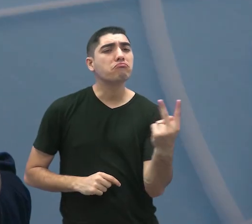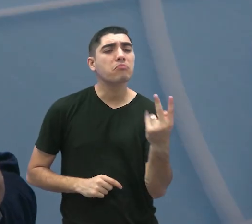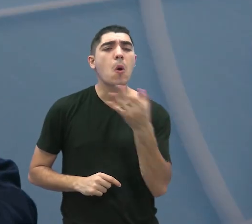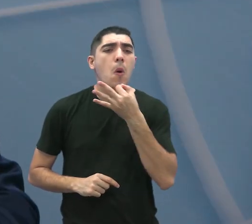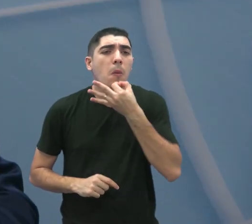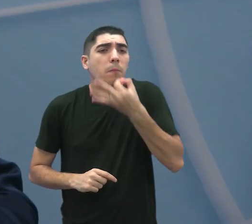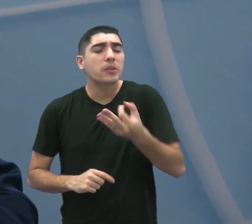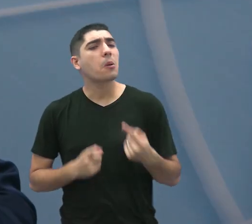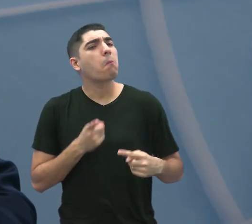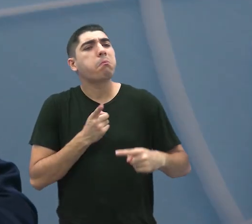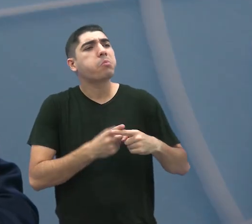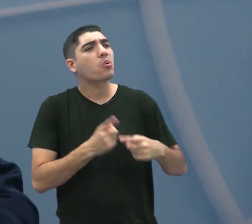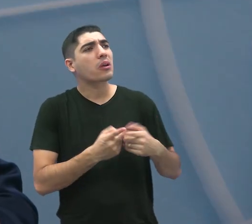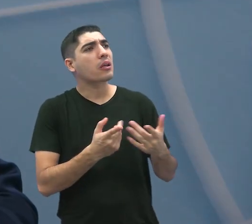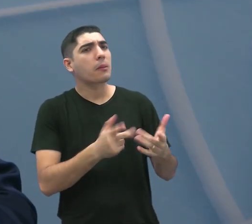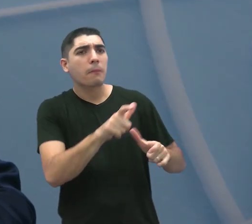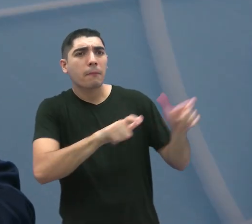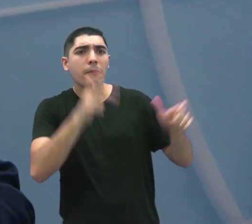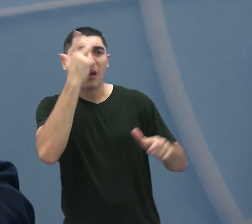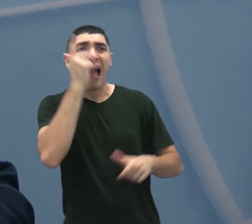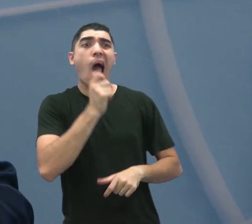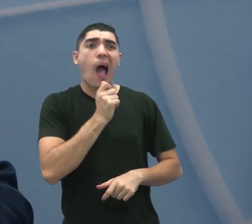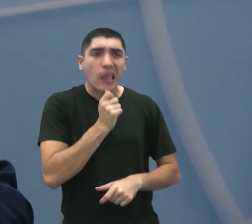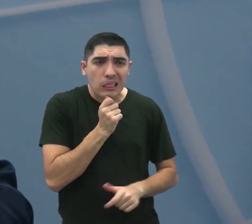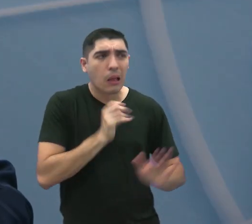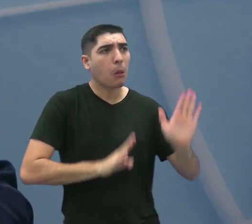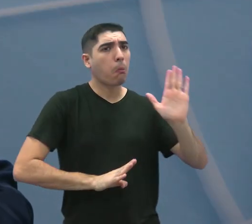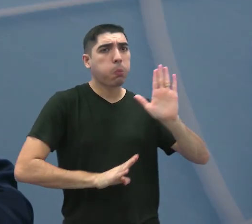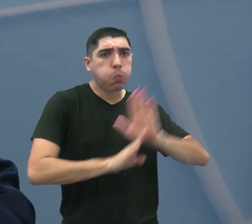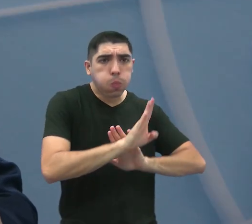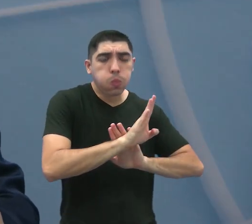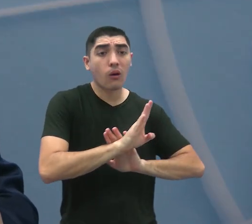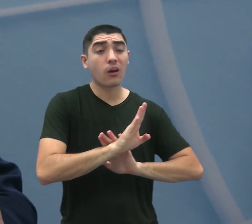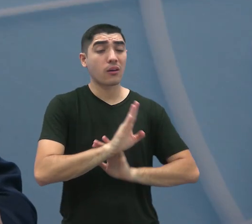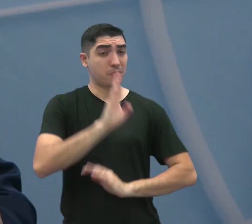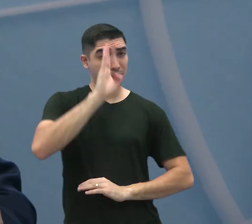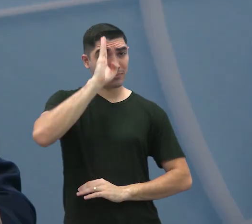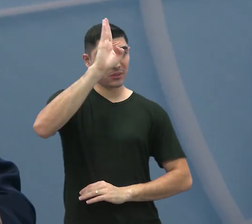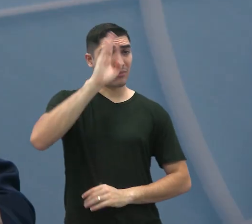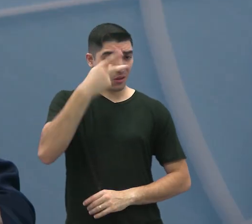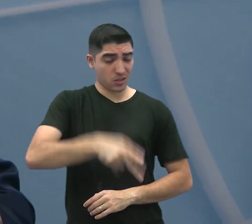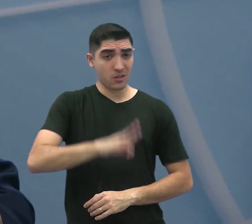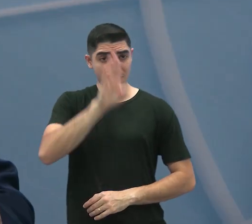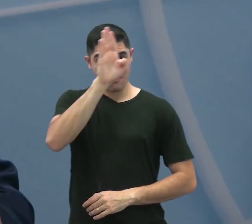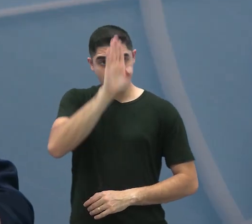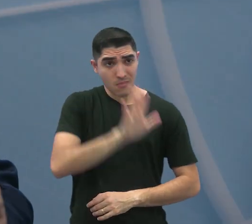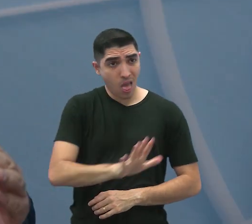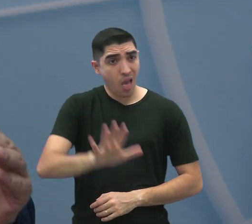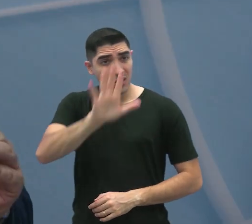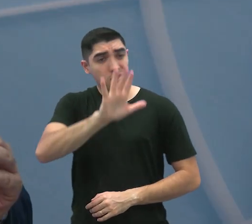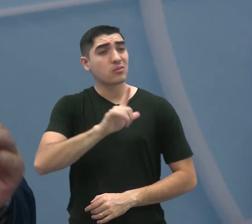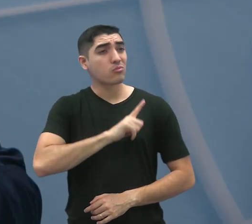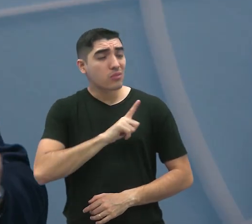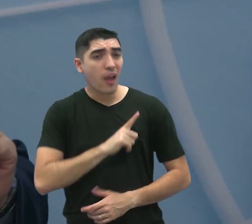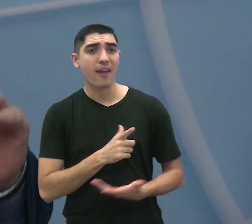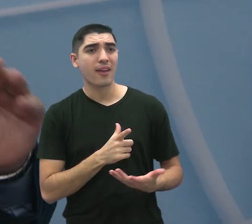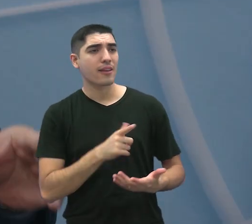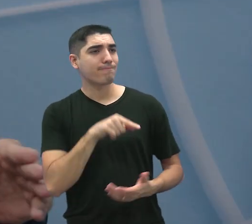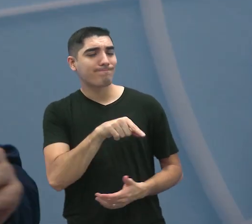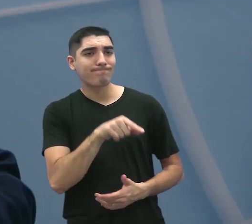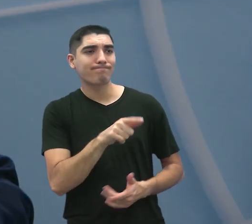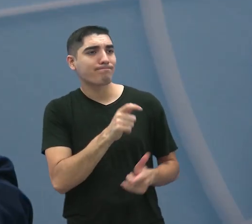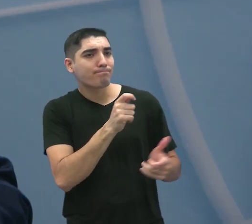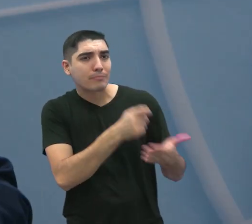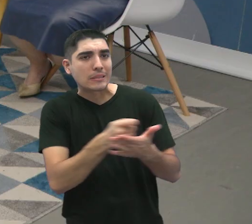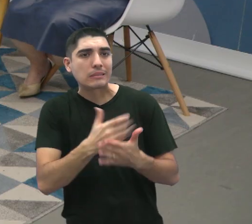que explica essa alta, né, desse crescimento da renda média, né, na média do emprego